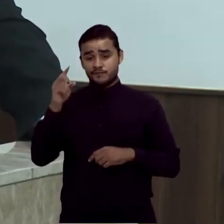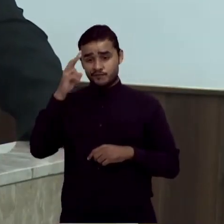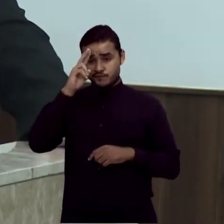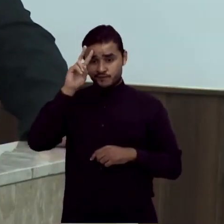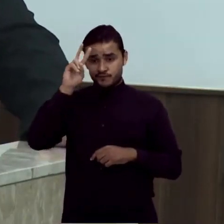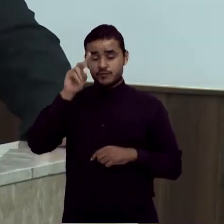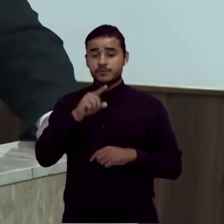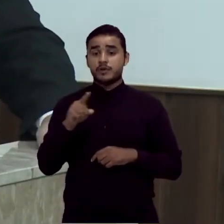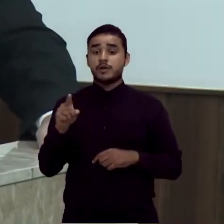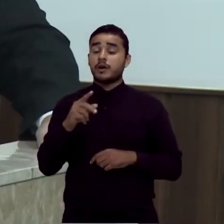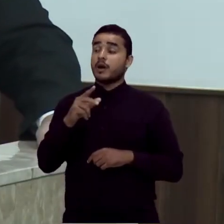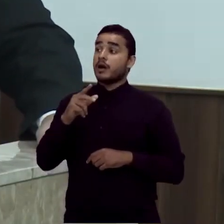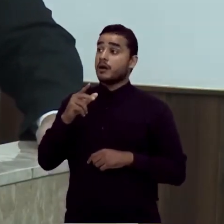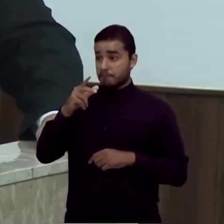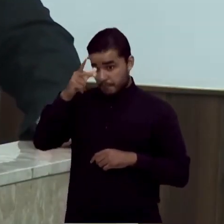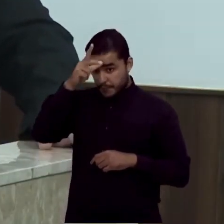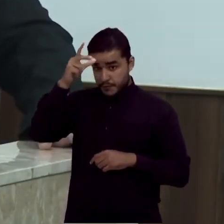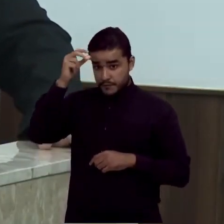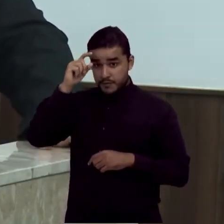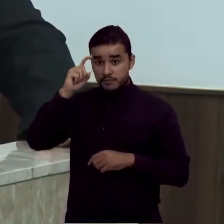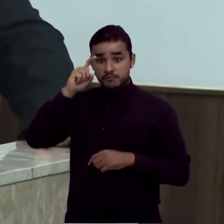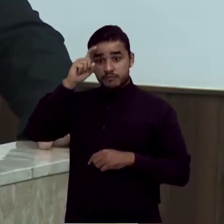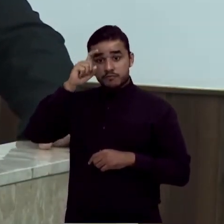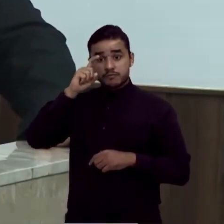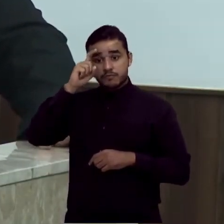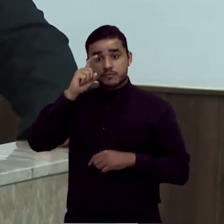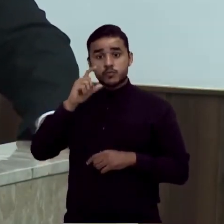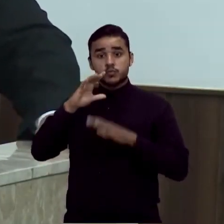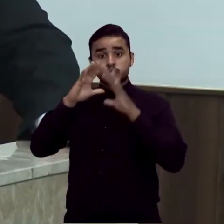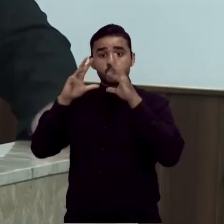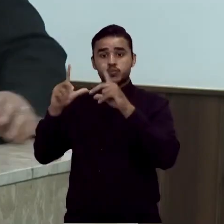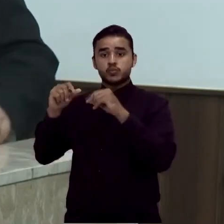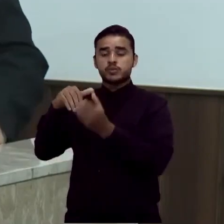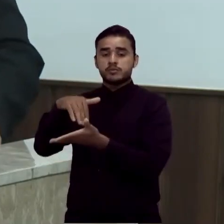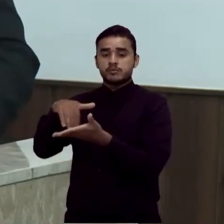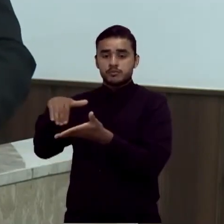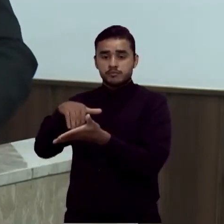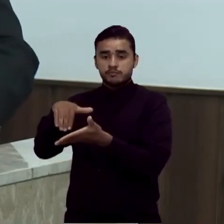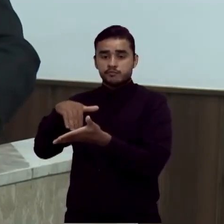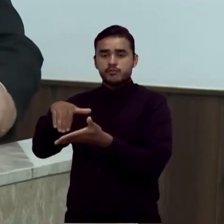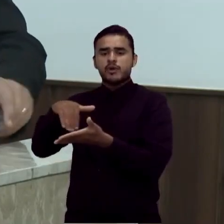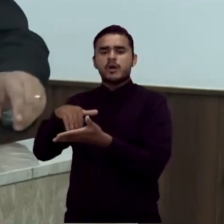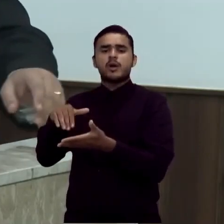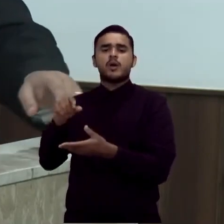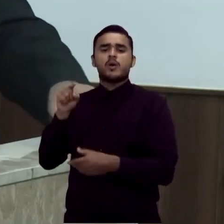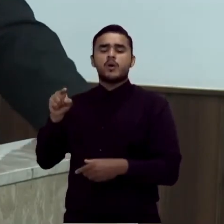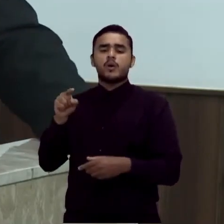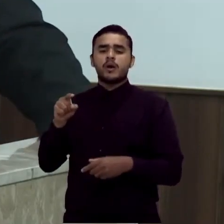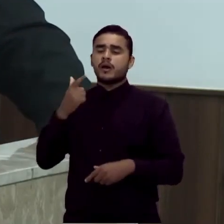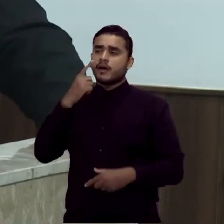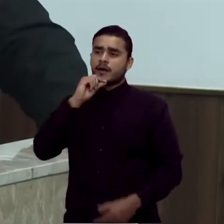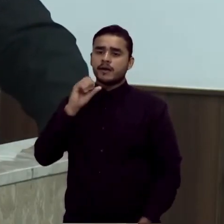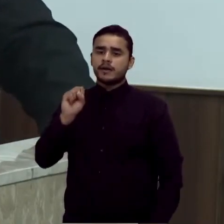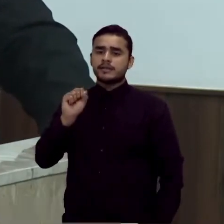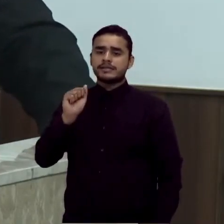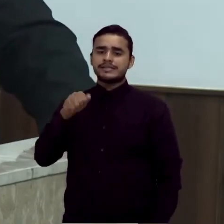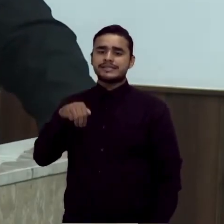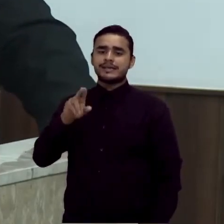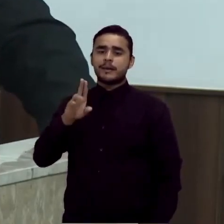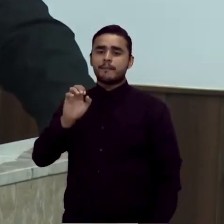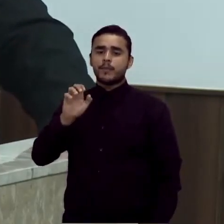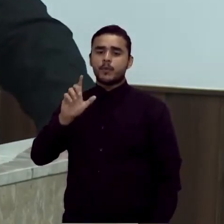lembrar o prefeito Sarto e o seu secretariado, principalmente o que diz respeito ao Samuel Dias,